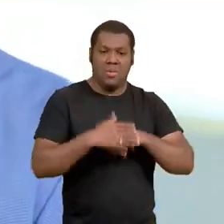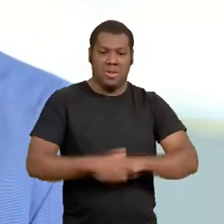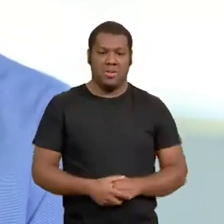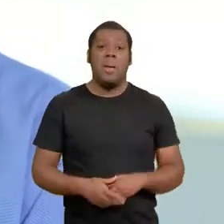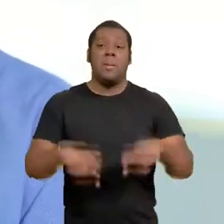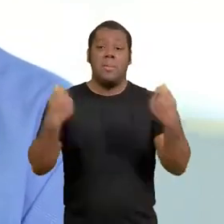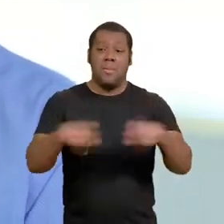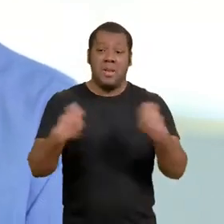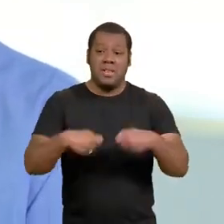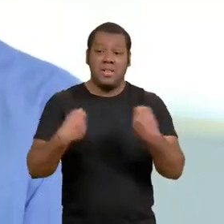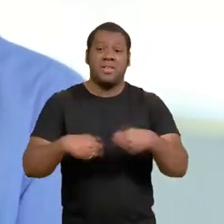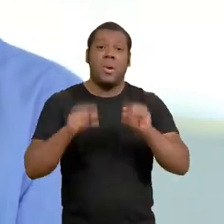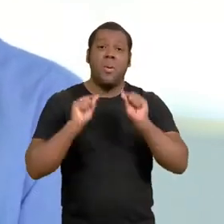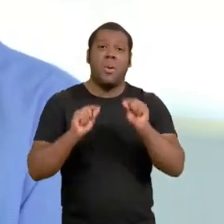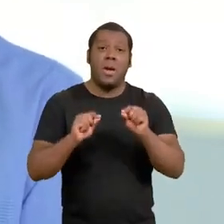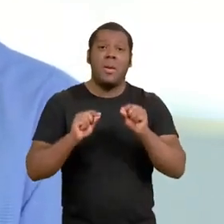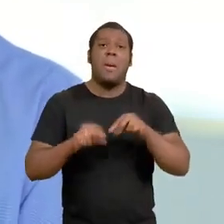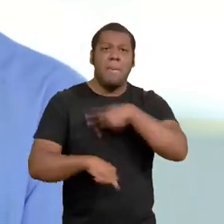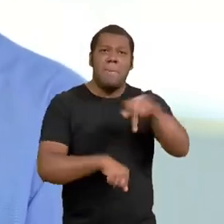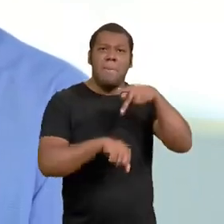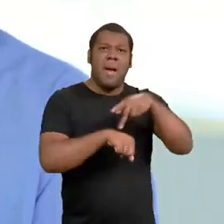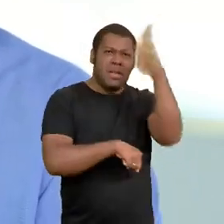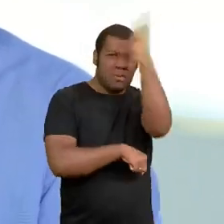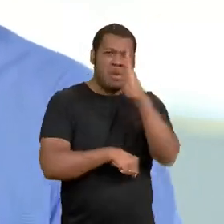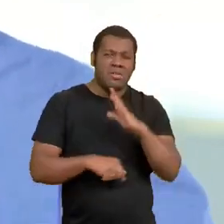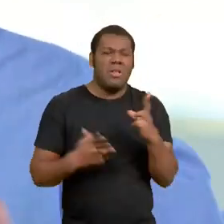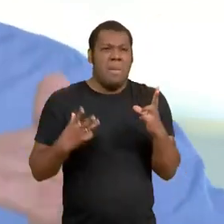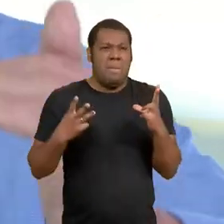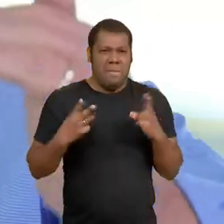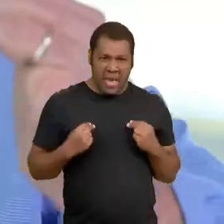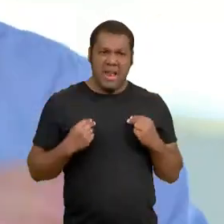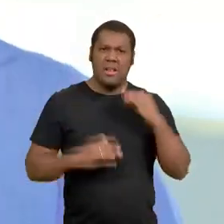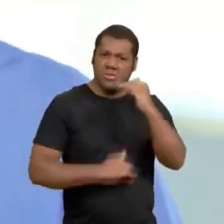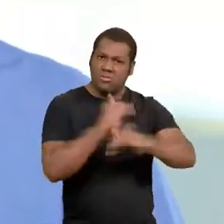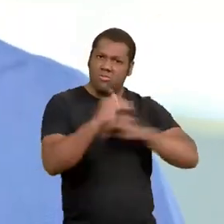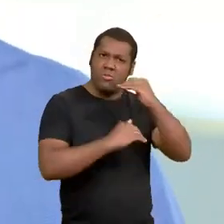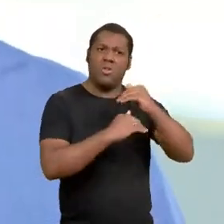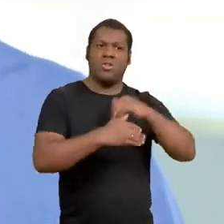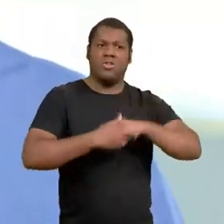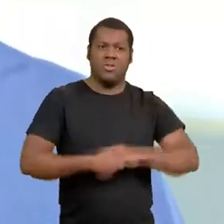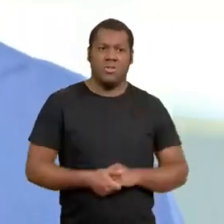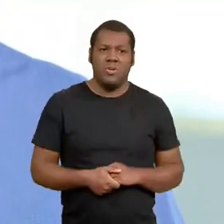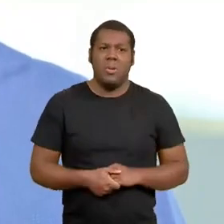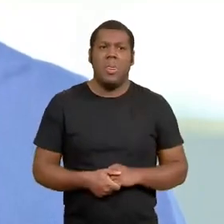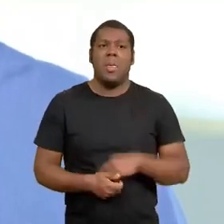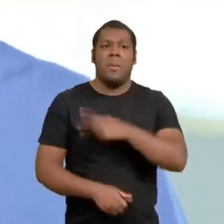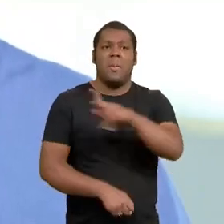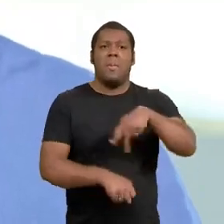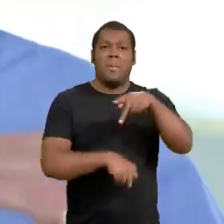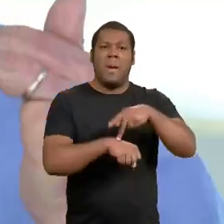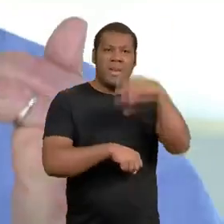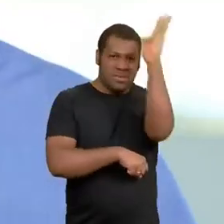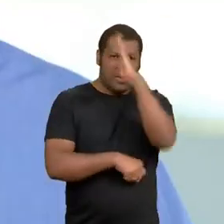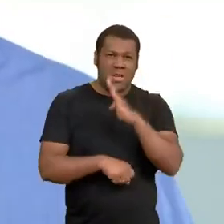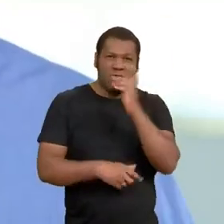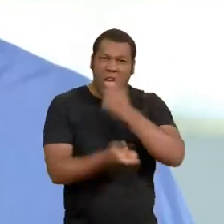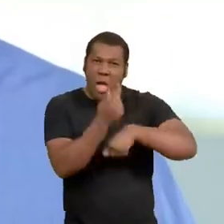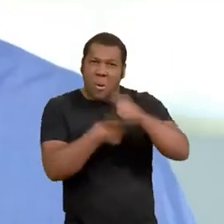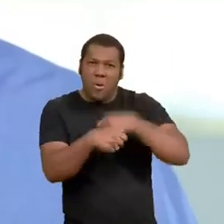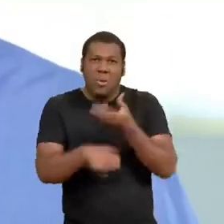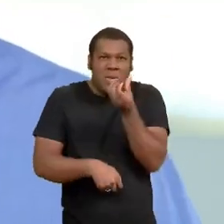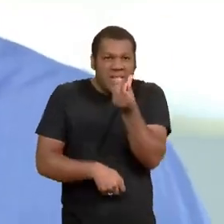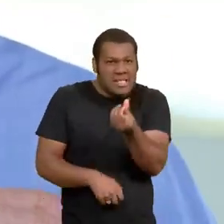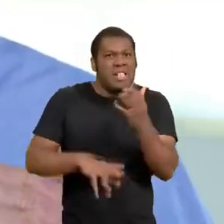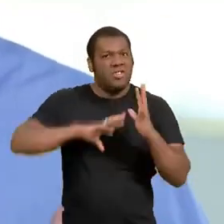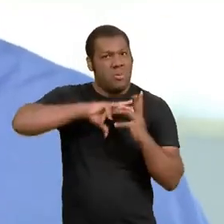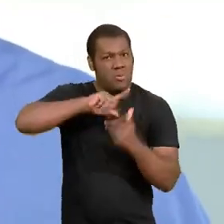país merece uma chance. Esse país não pode. Esse país já foi a sexta economia do mundo. Esse país já acabou com a